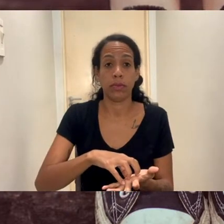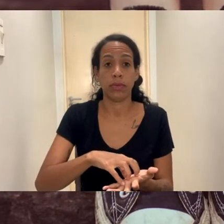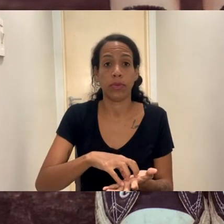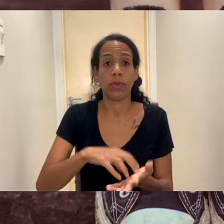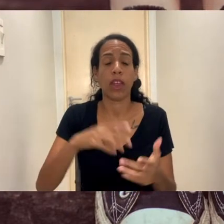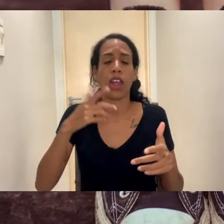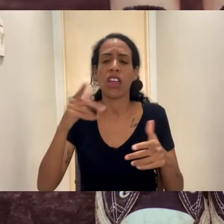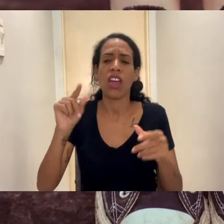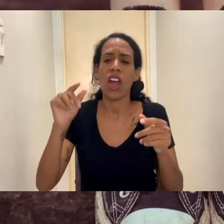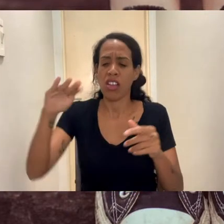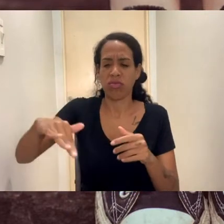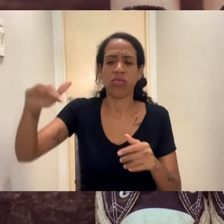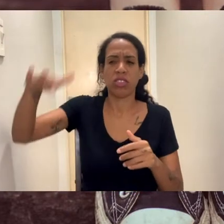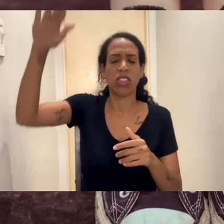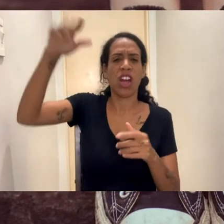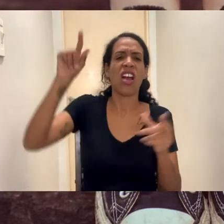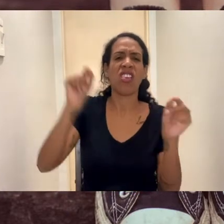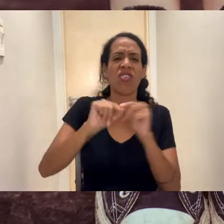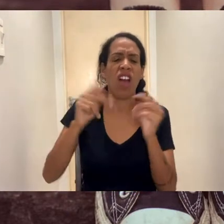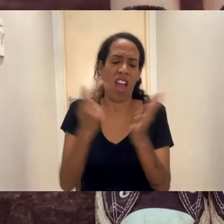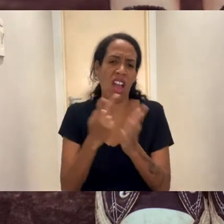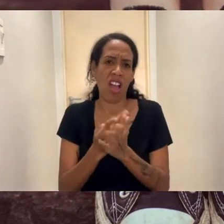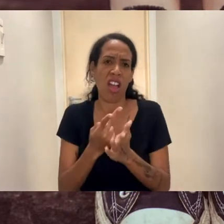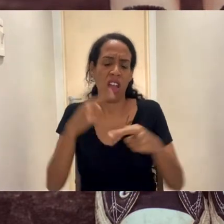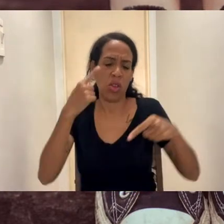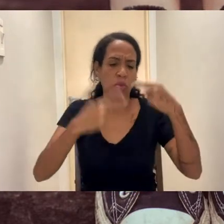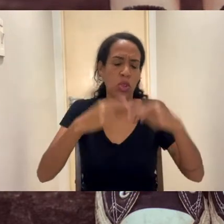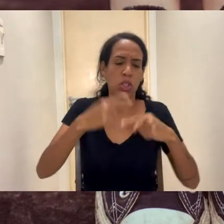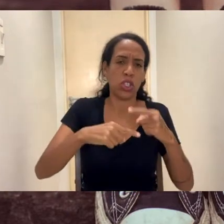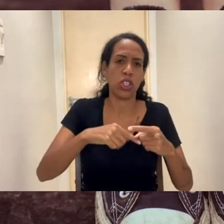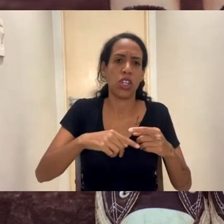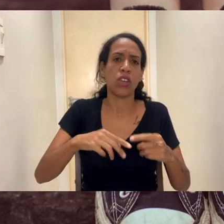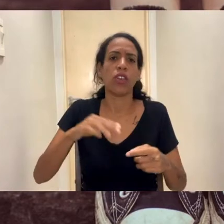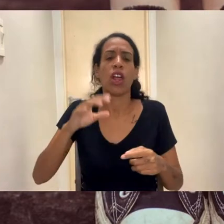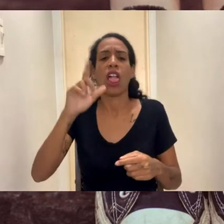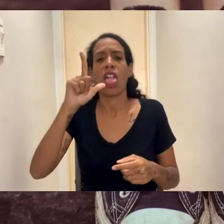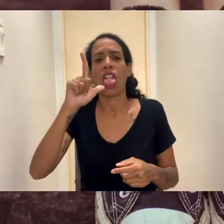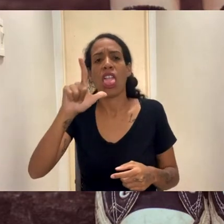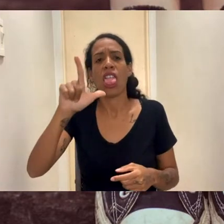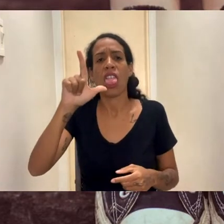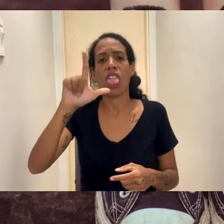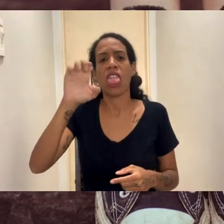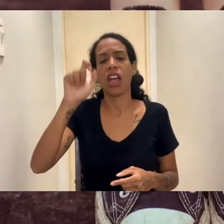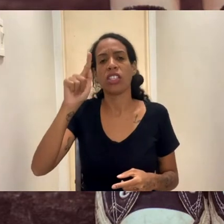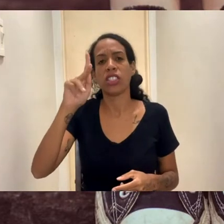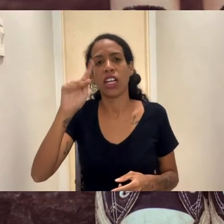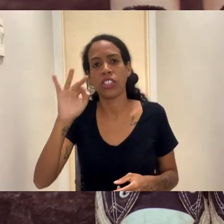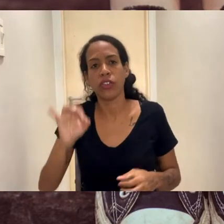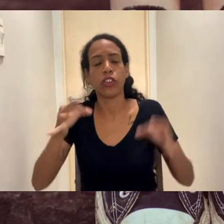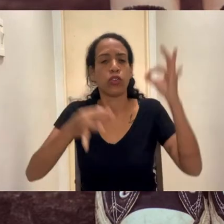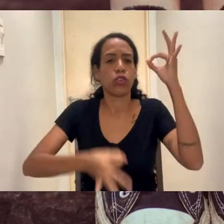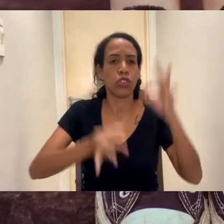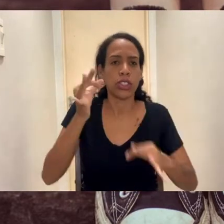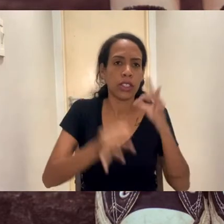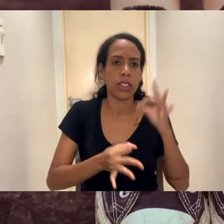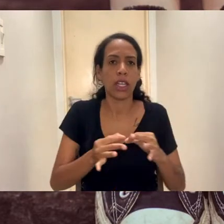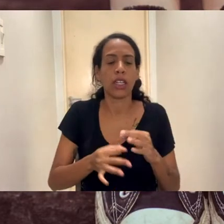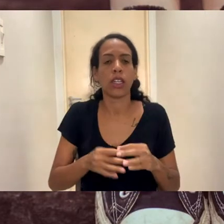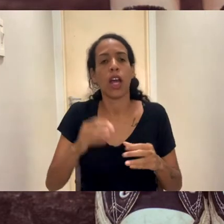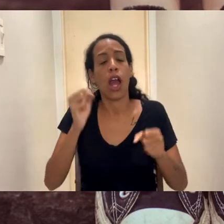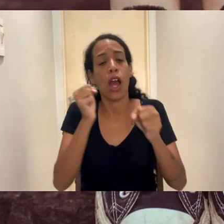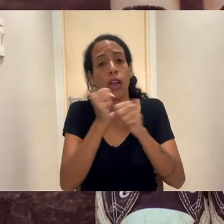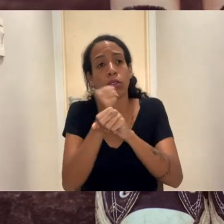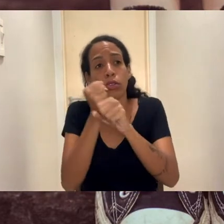infracionais por meio de incidência política nos poderes legislativo, executivo e judiciário. A construção